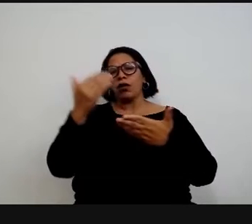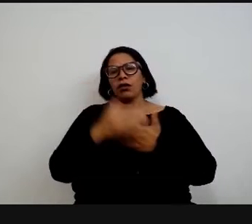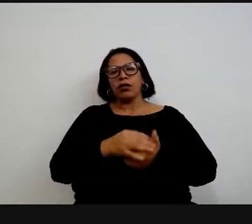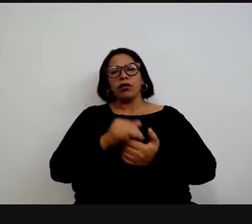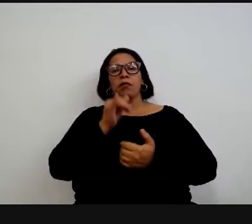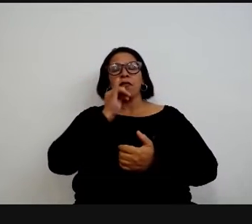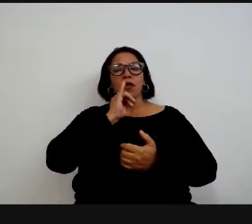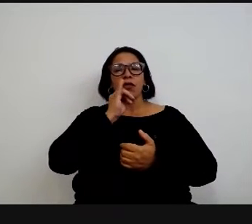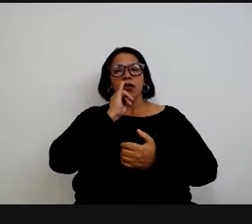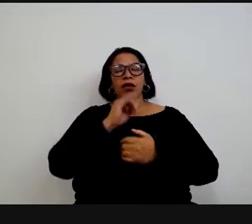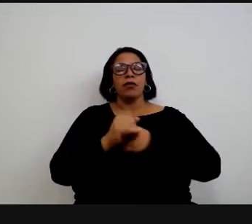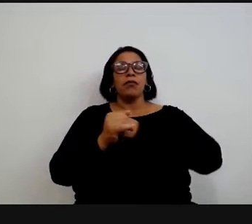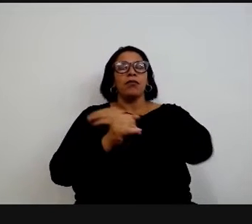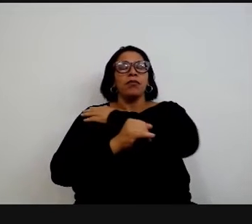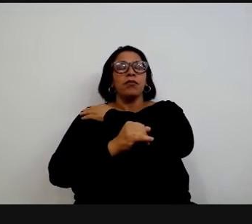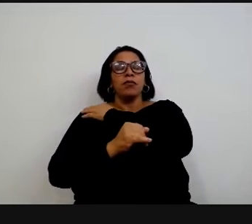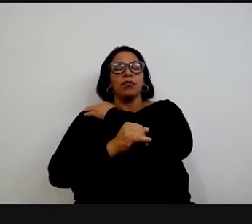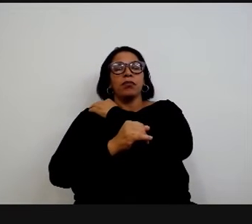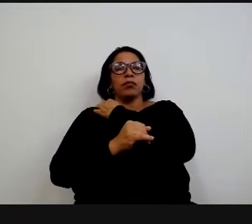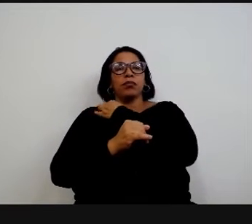por exemplo, é um agradecimento